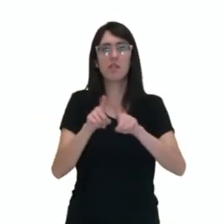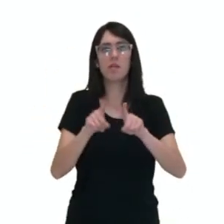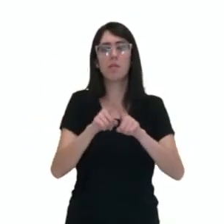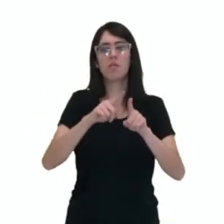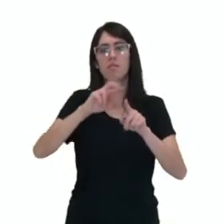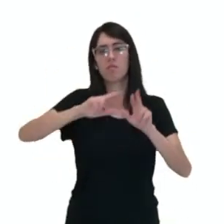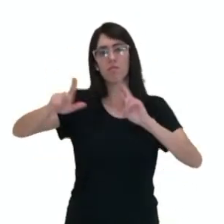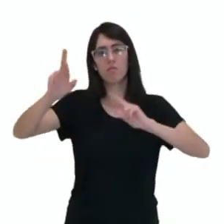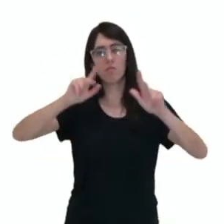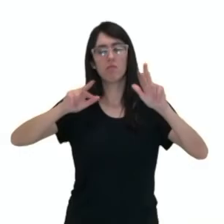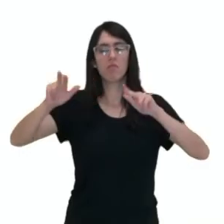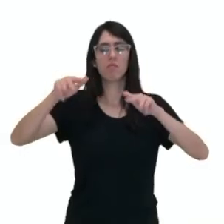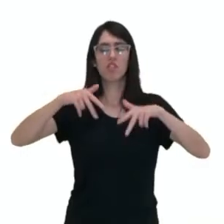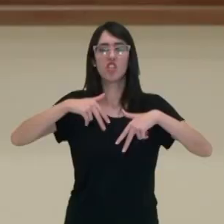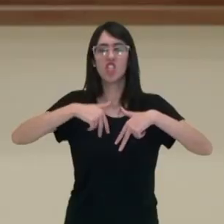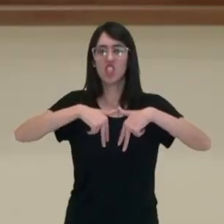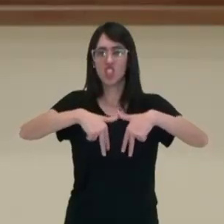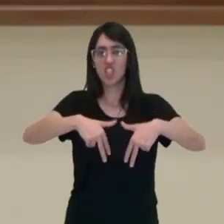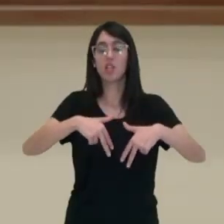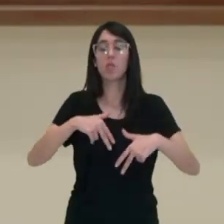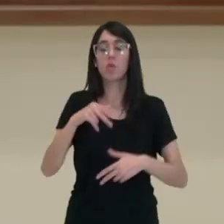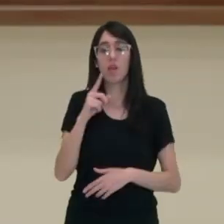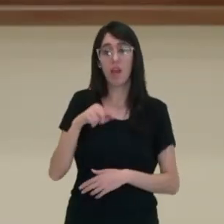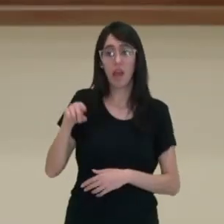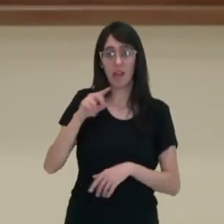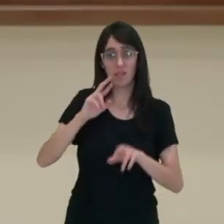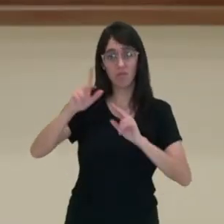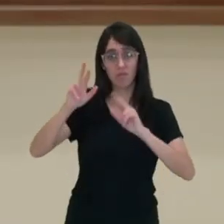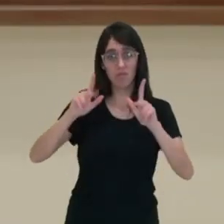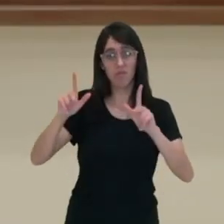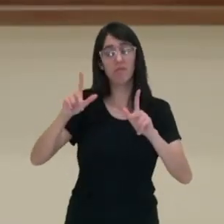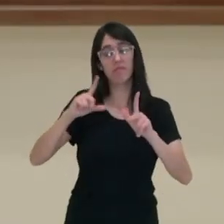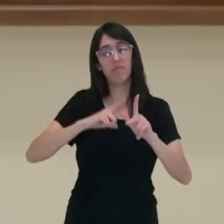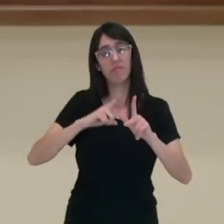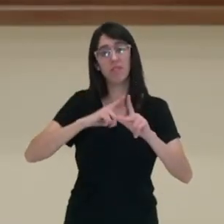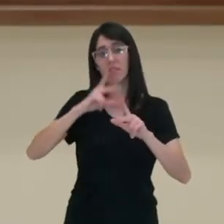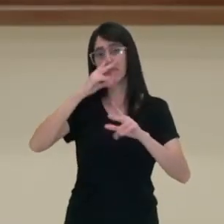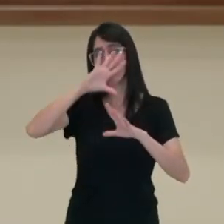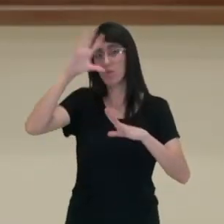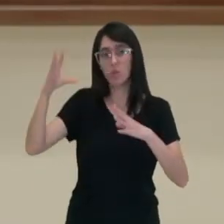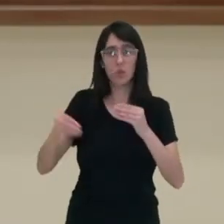e muitas vezes essas desigualdades se somam na vida dos sujeitos.